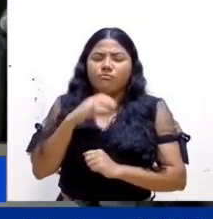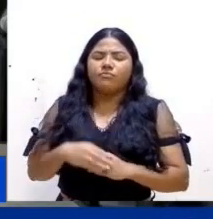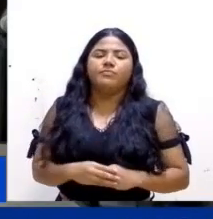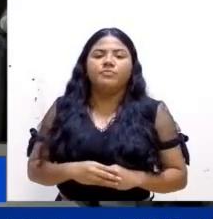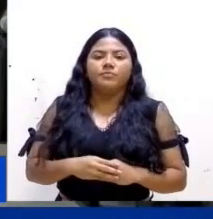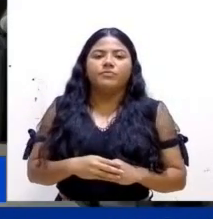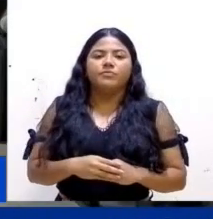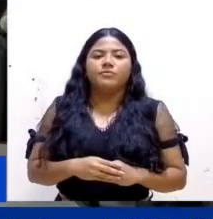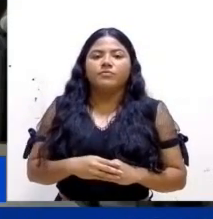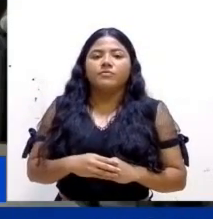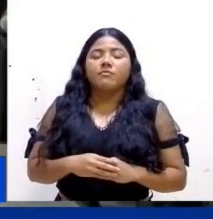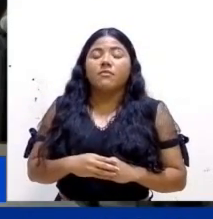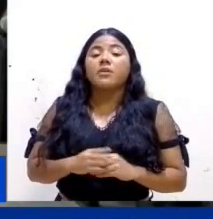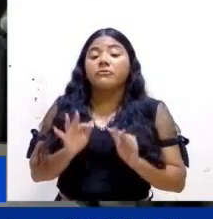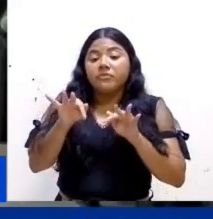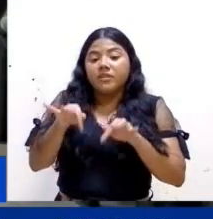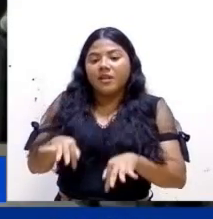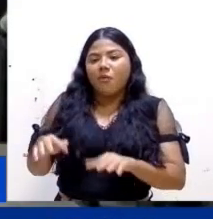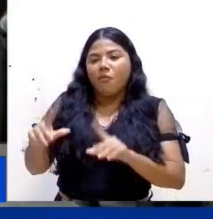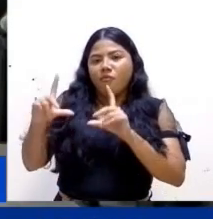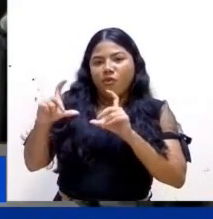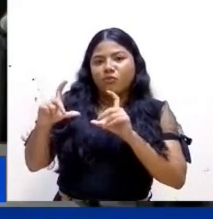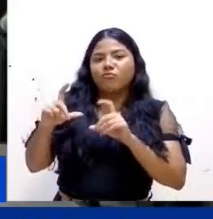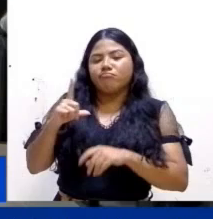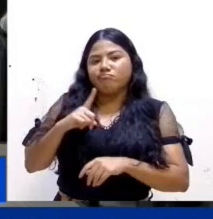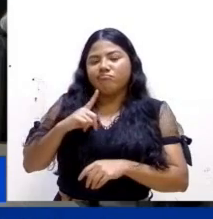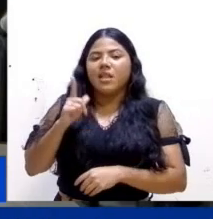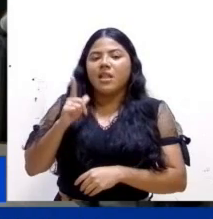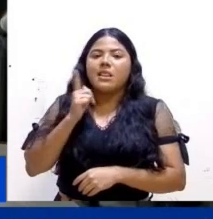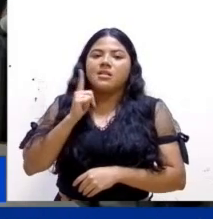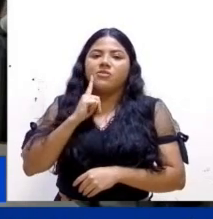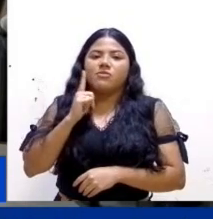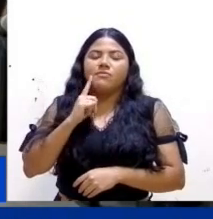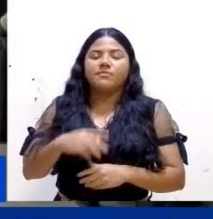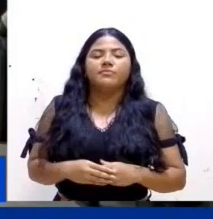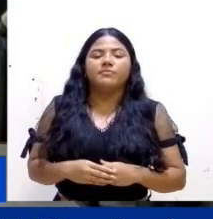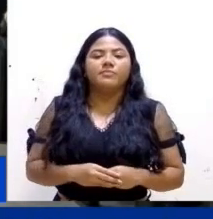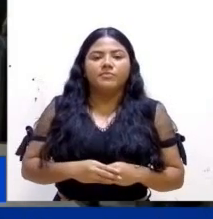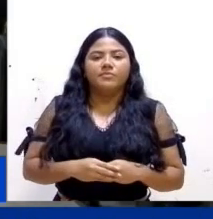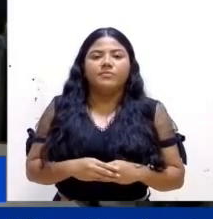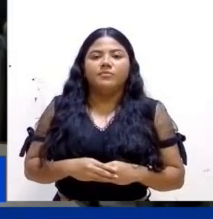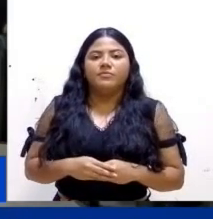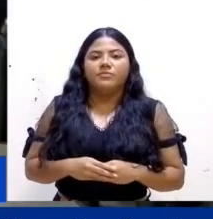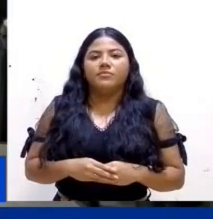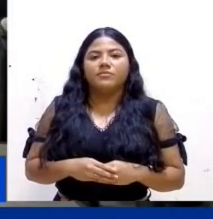rapidinho, vamos lá. Depois a gente vai para o lanche ali no hall. Imagem ampla do auditório.